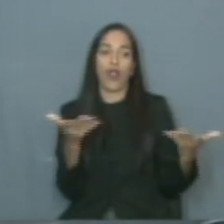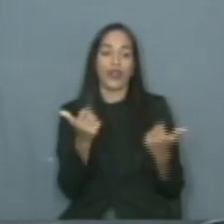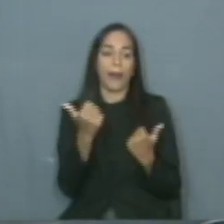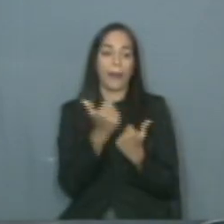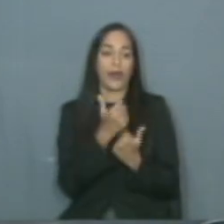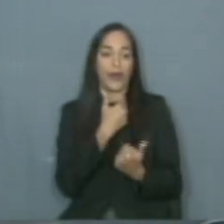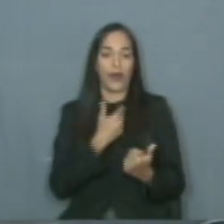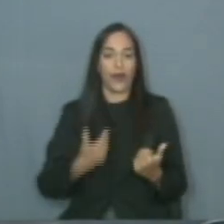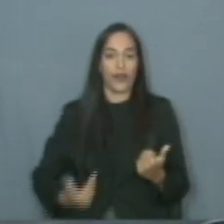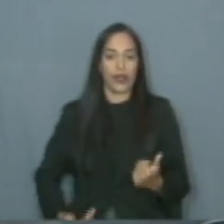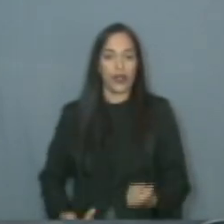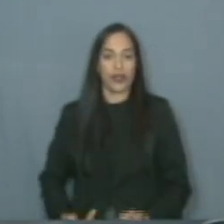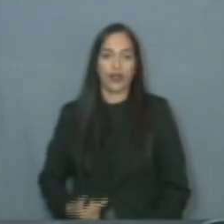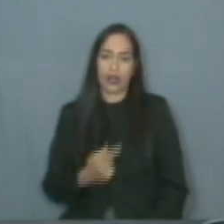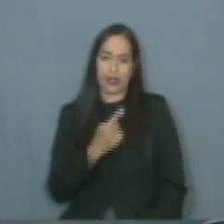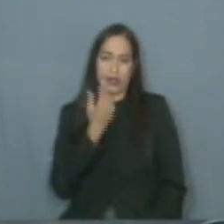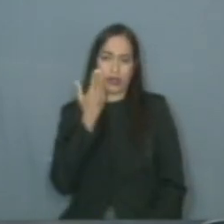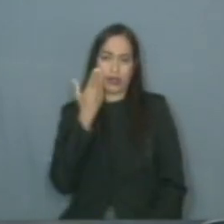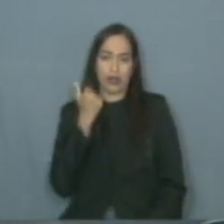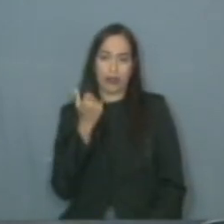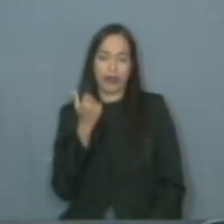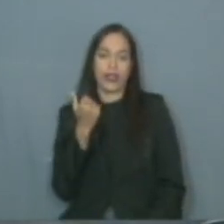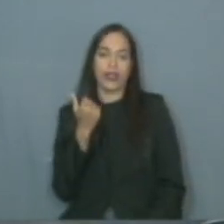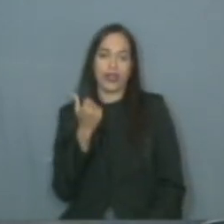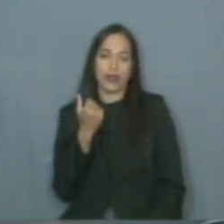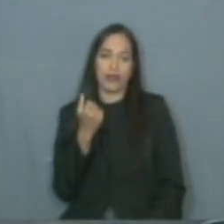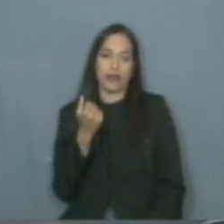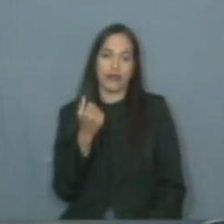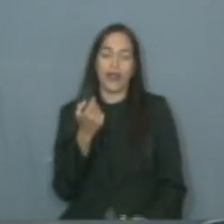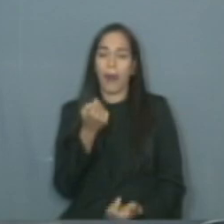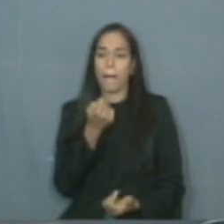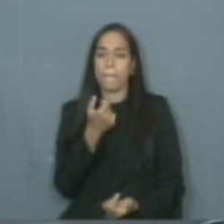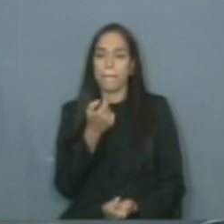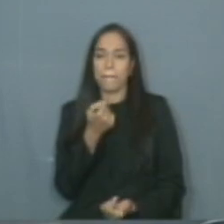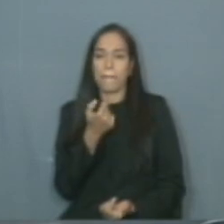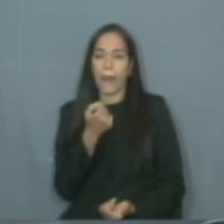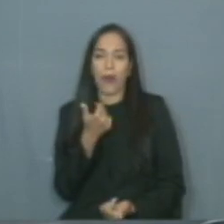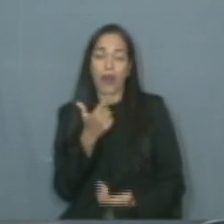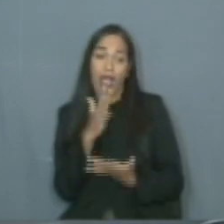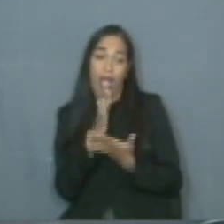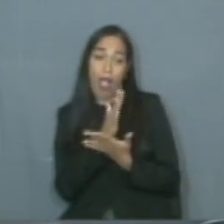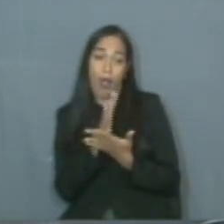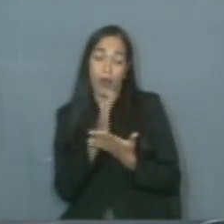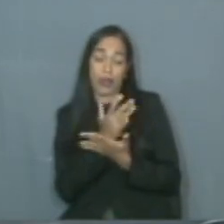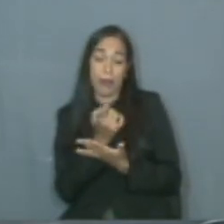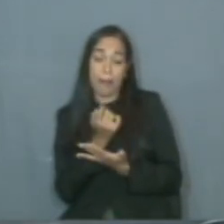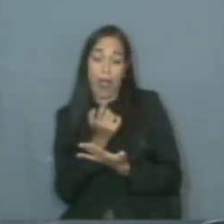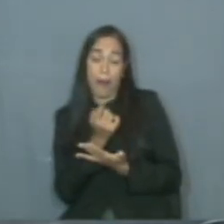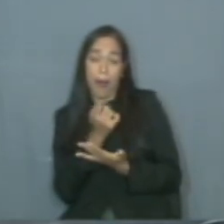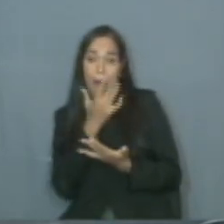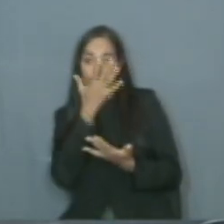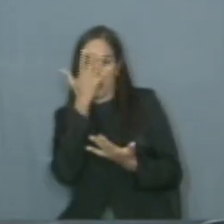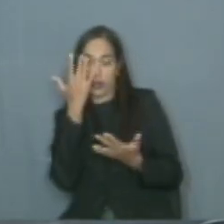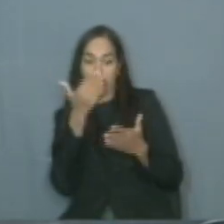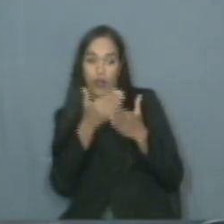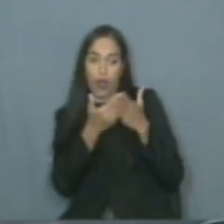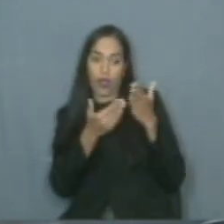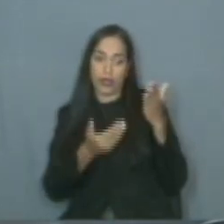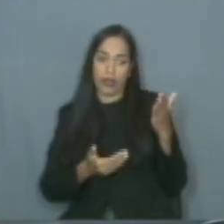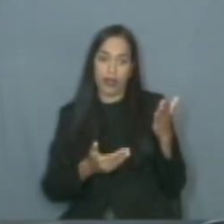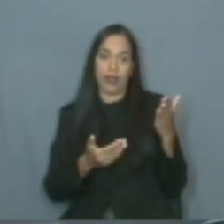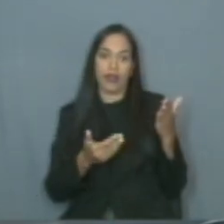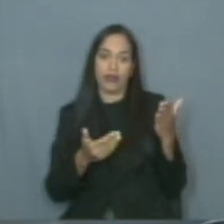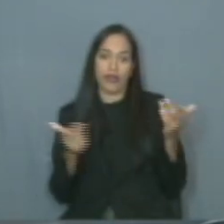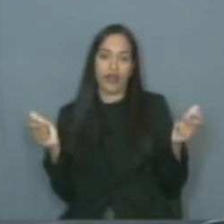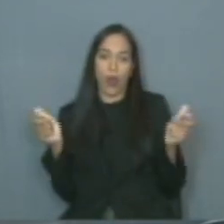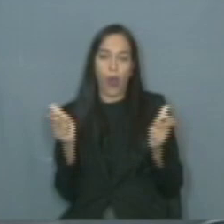deve saber, que as poucas dezenas, hoje é pouca gente, nós temos algumas poucas dezenas de pessoas contratadas como redutores de